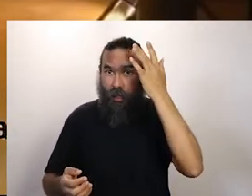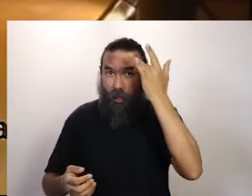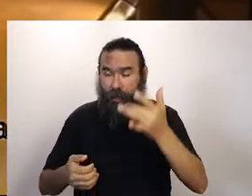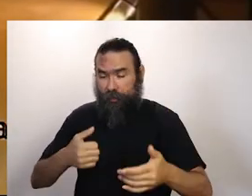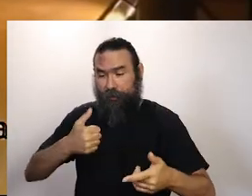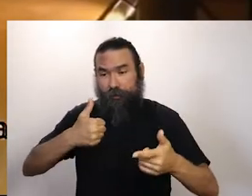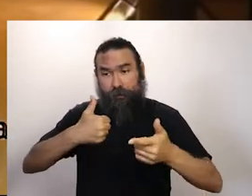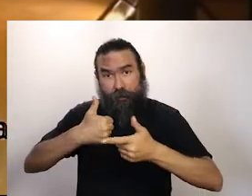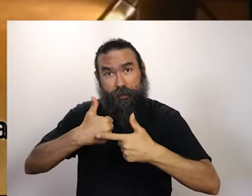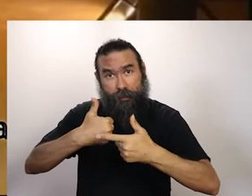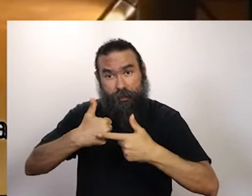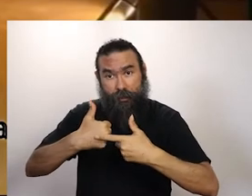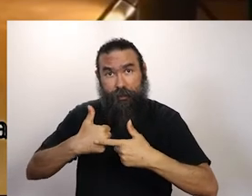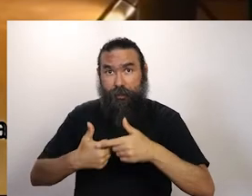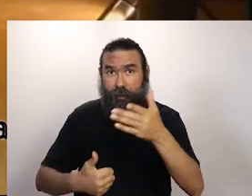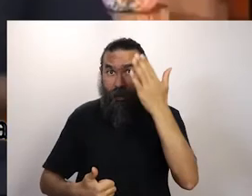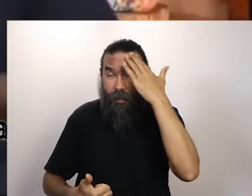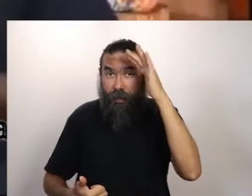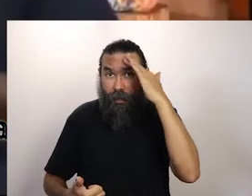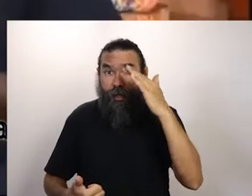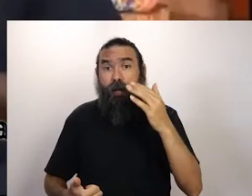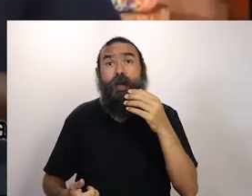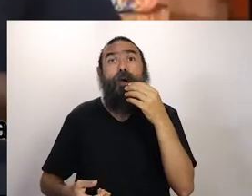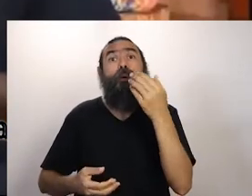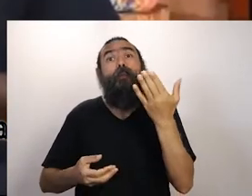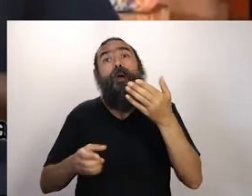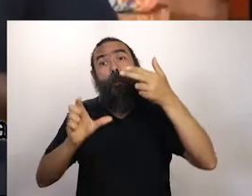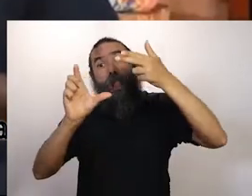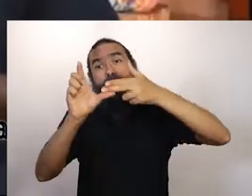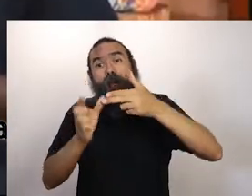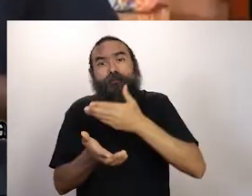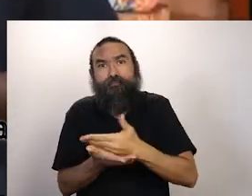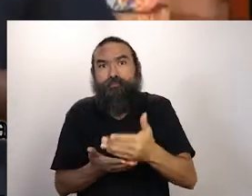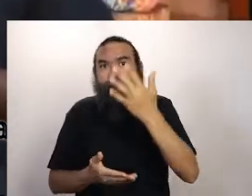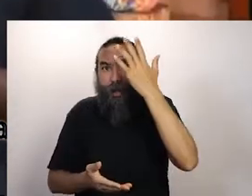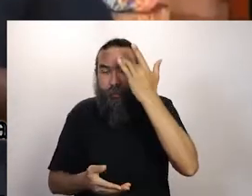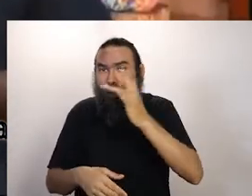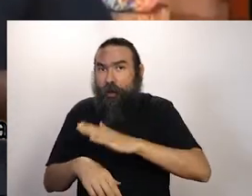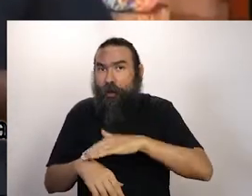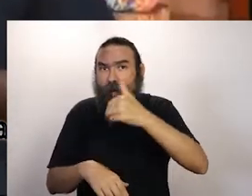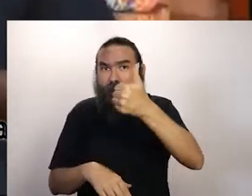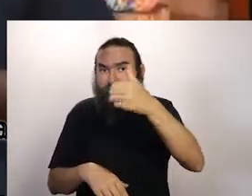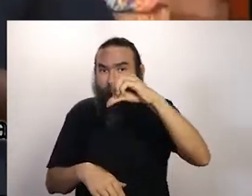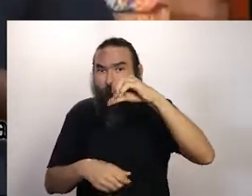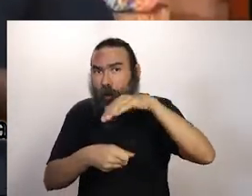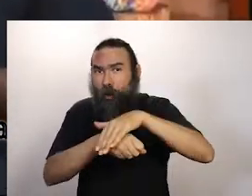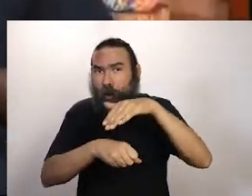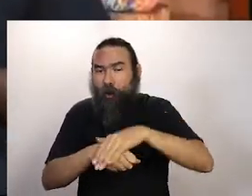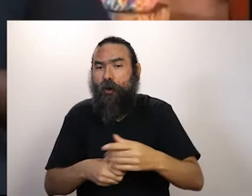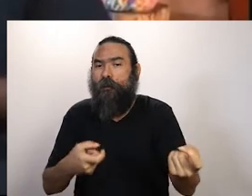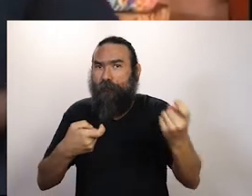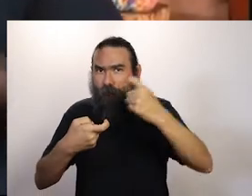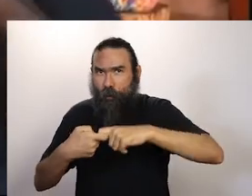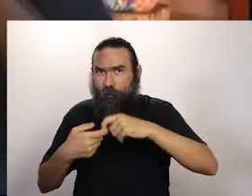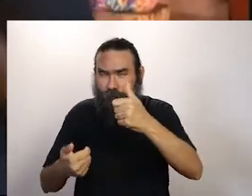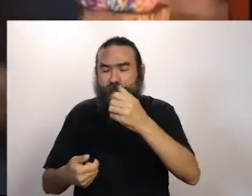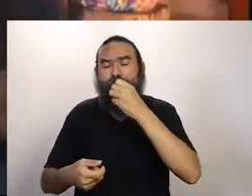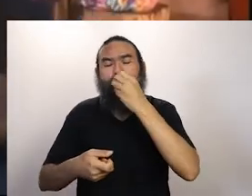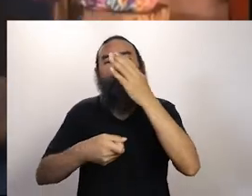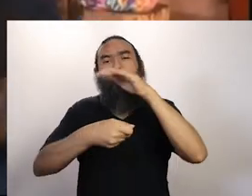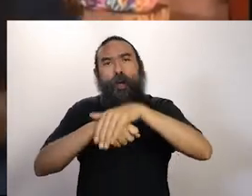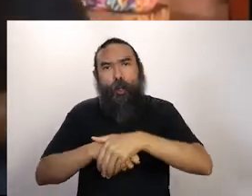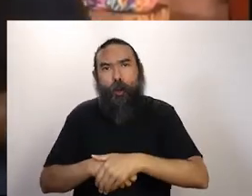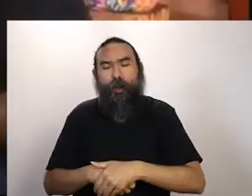você ser informado de quando a gente começa as nossas lives. E amanhã, às 19 horas, a gente está de volta. É isso aí. Então, boa